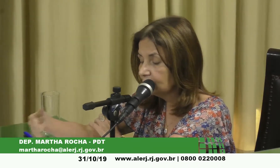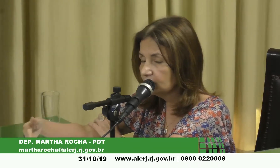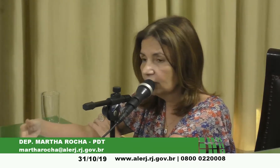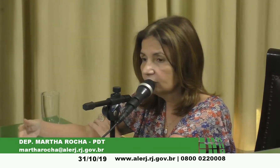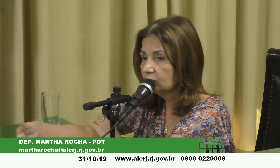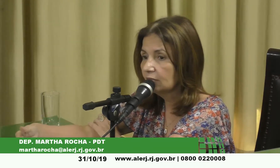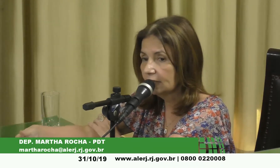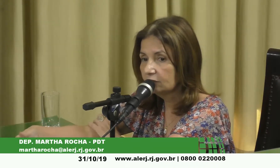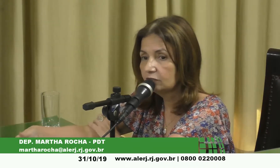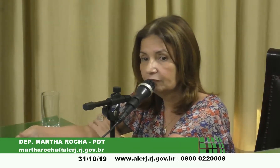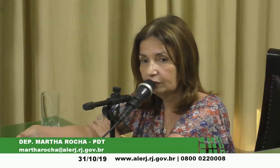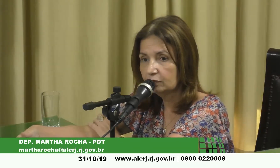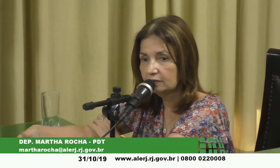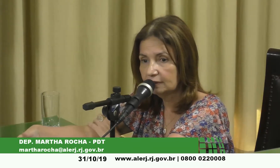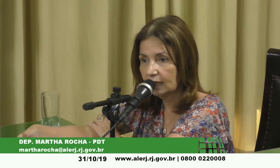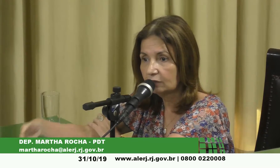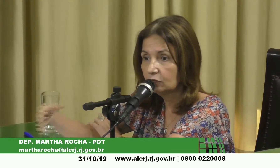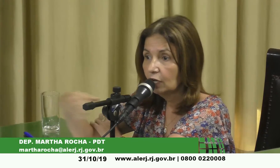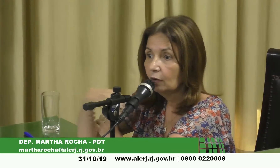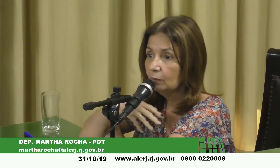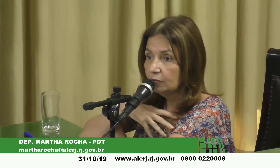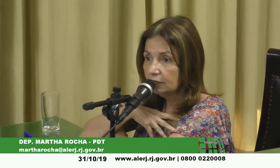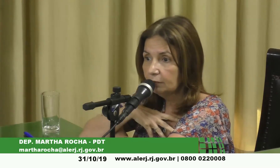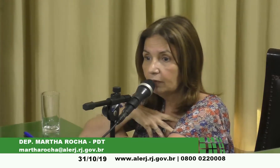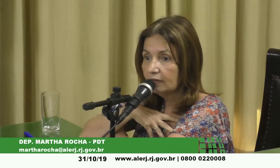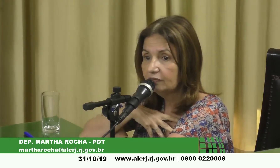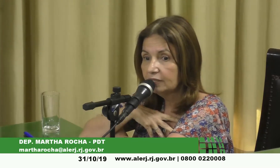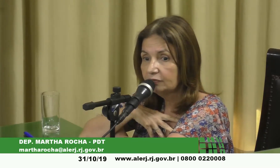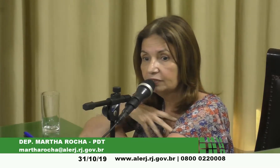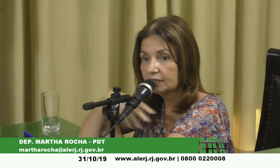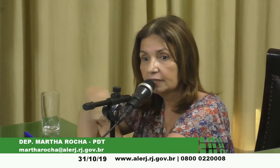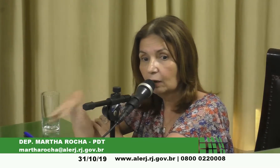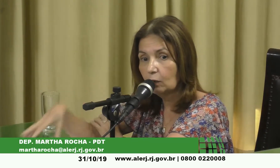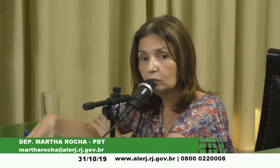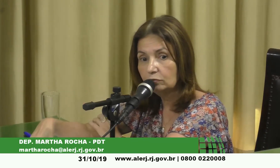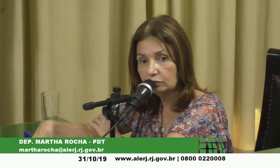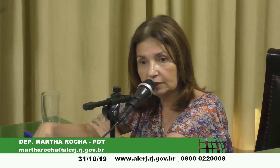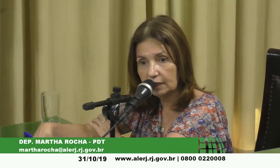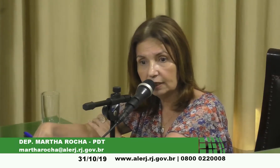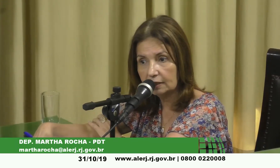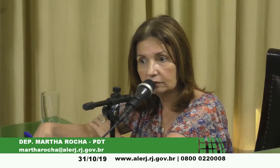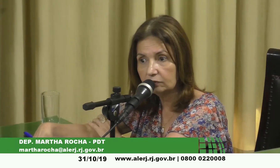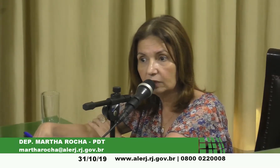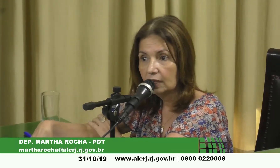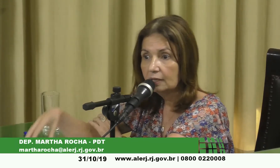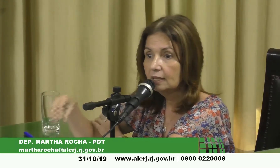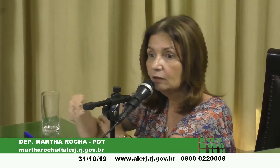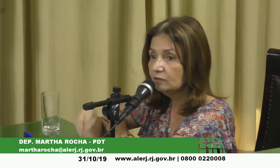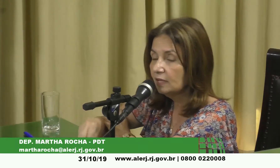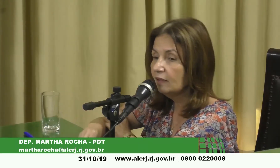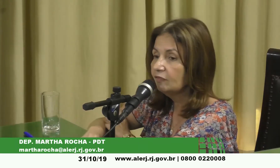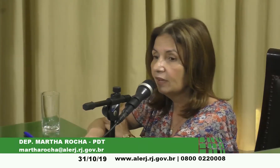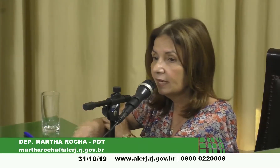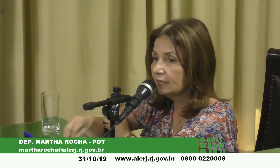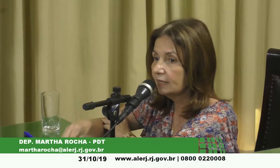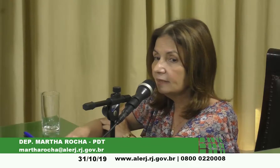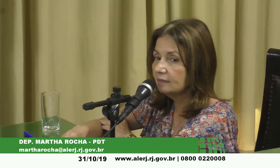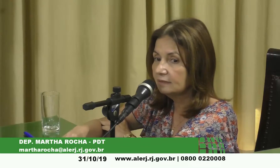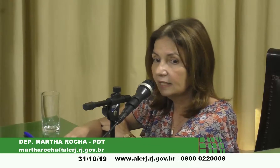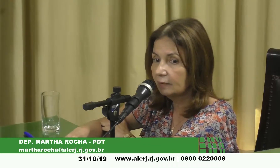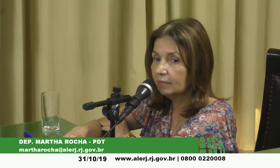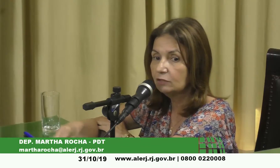dos projetos de leis que foram citados, muito embora verifique que alguns deles não se